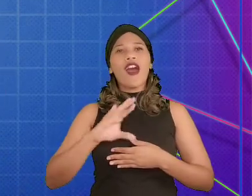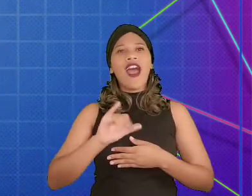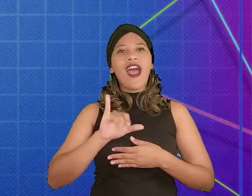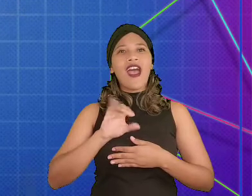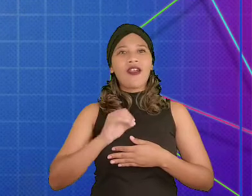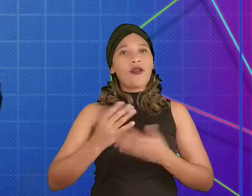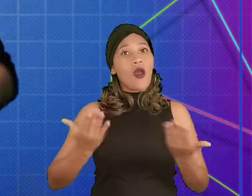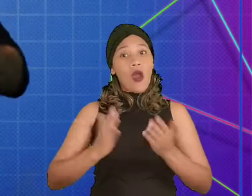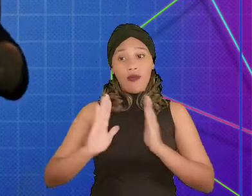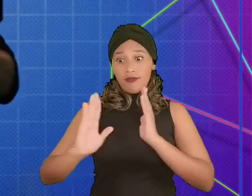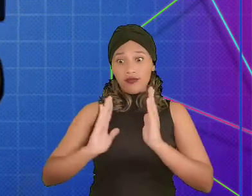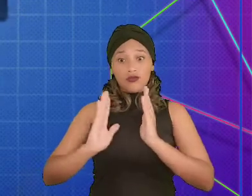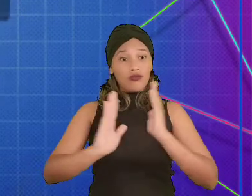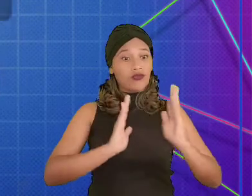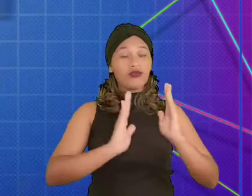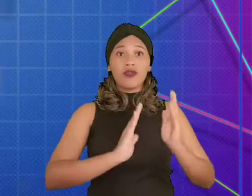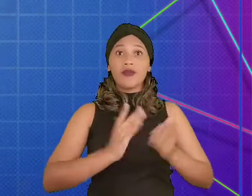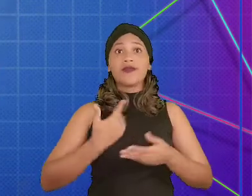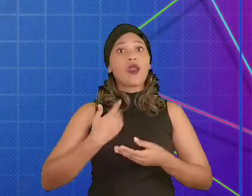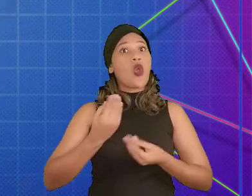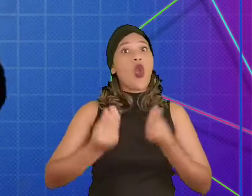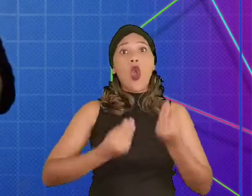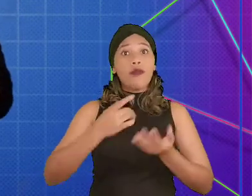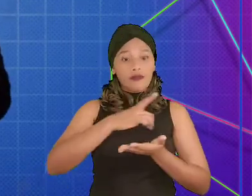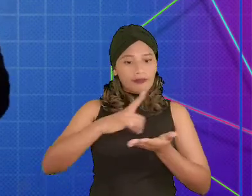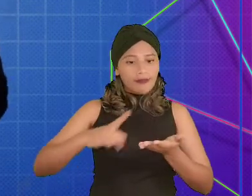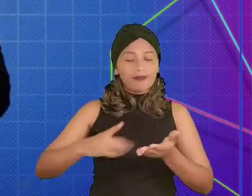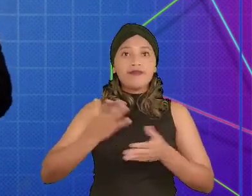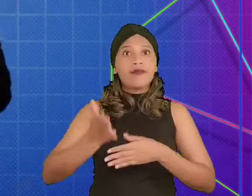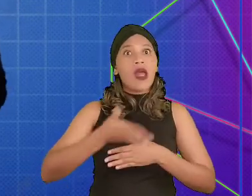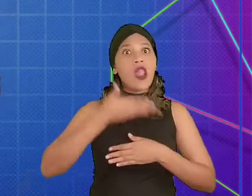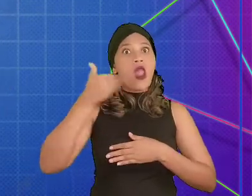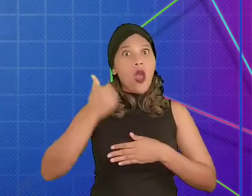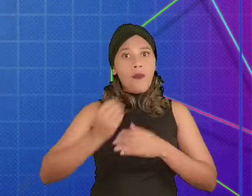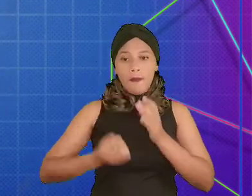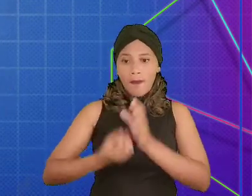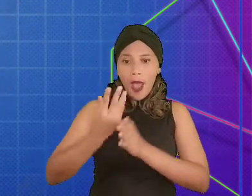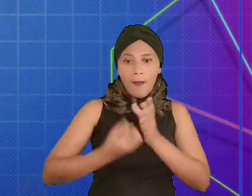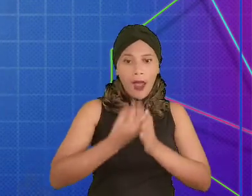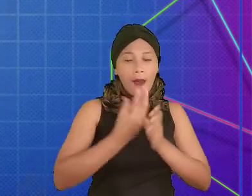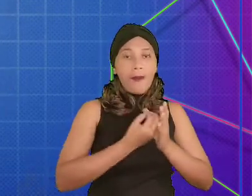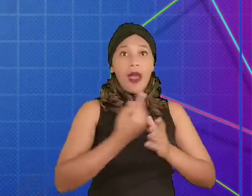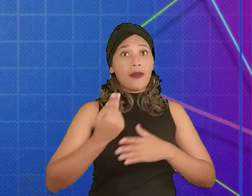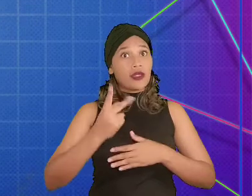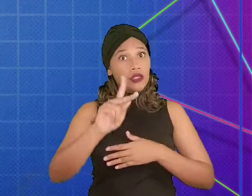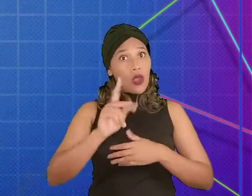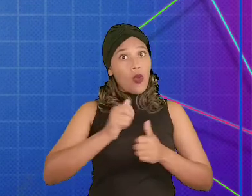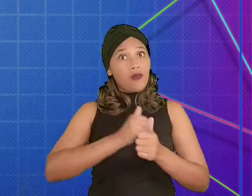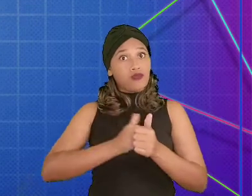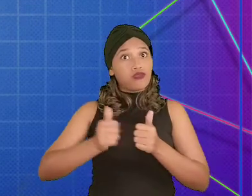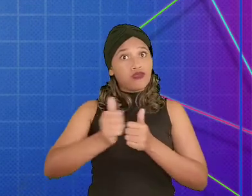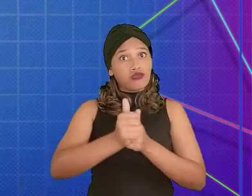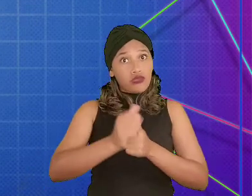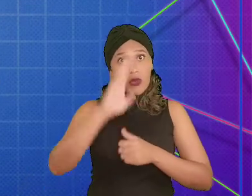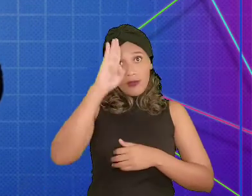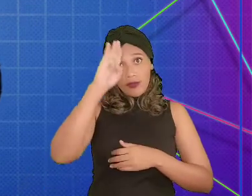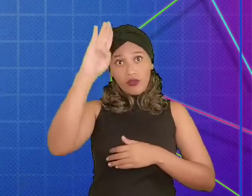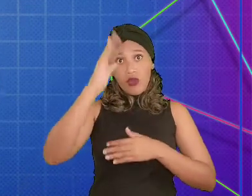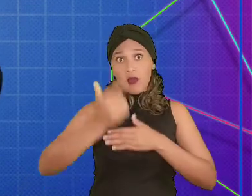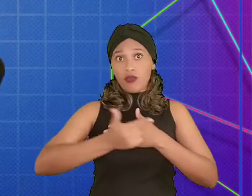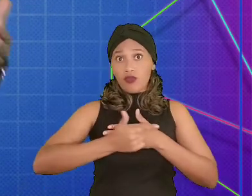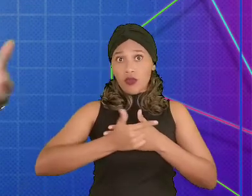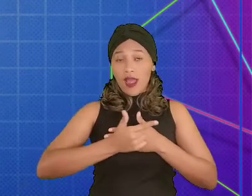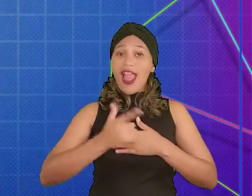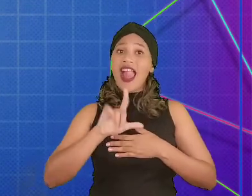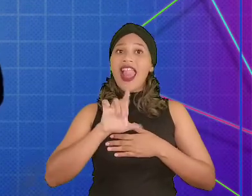Level Design. É nesse momento que você vai aprender como criar da melhor forma as etapas em que seu personagem deve passar. Isso se dá o nome